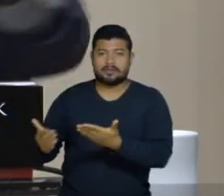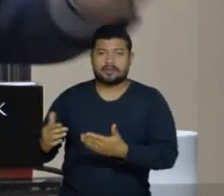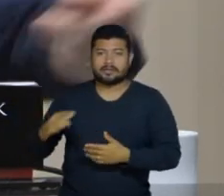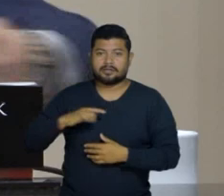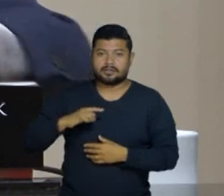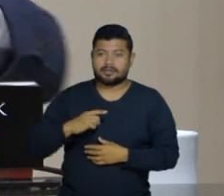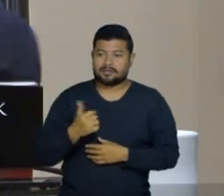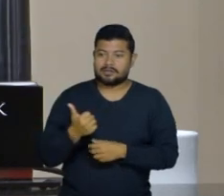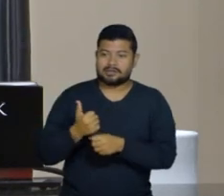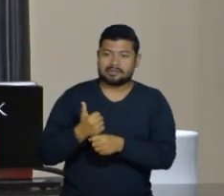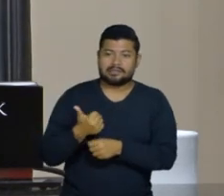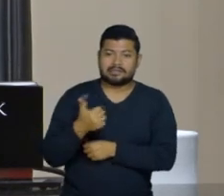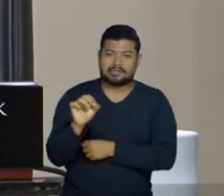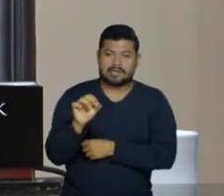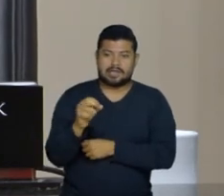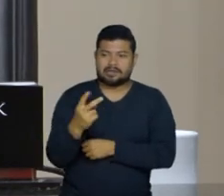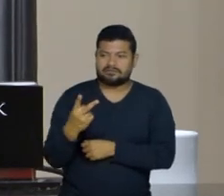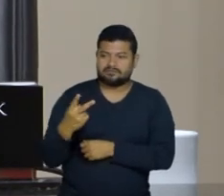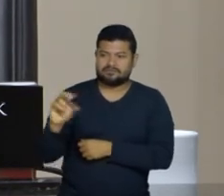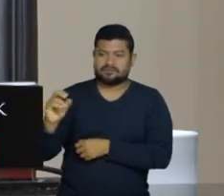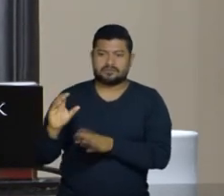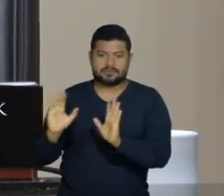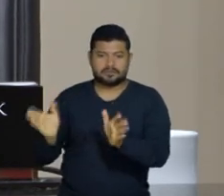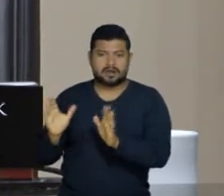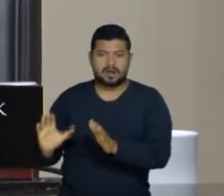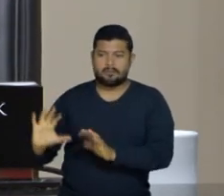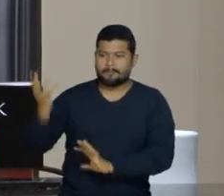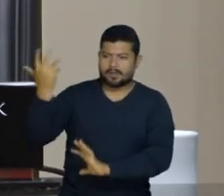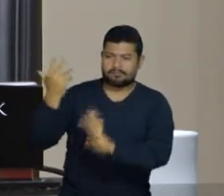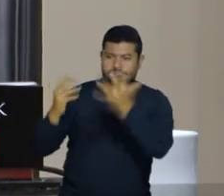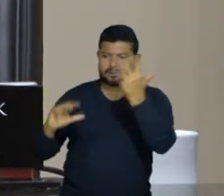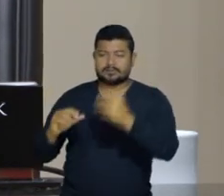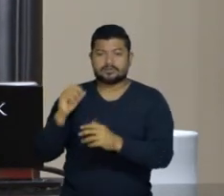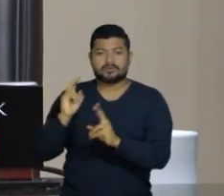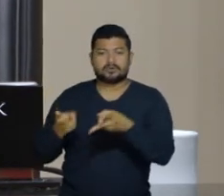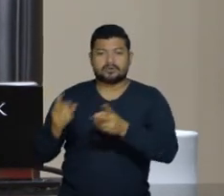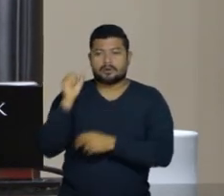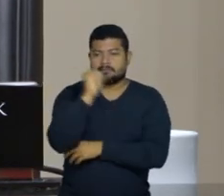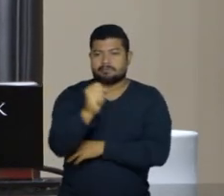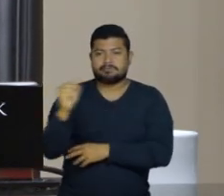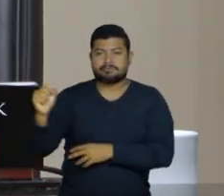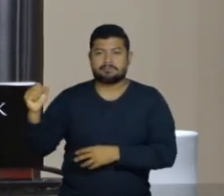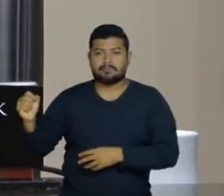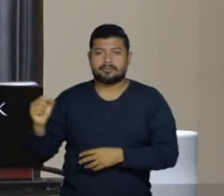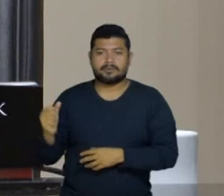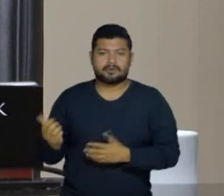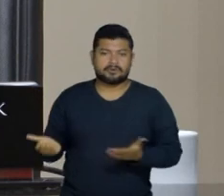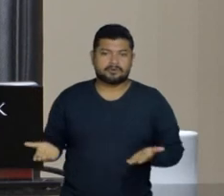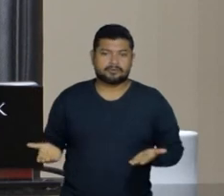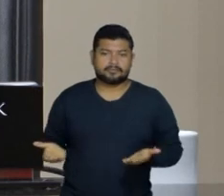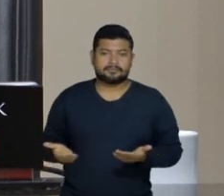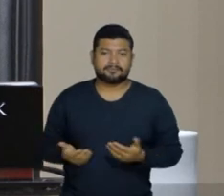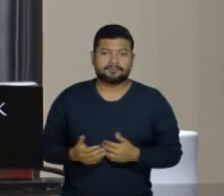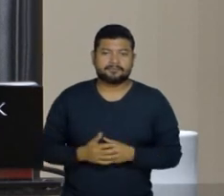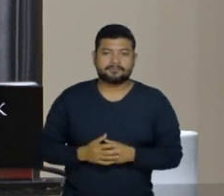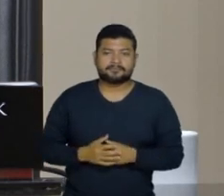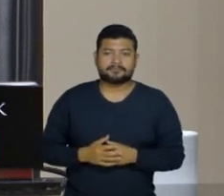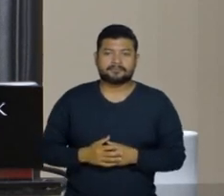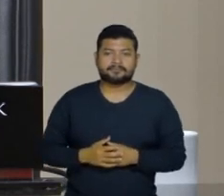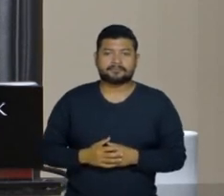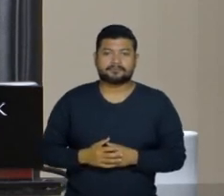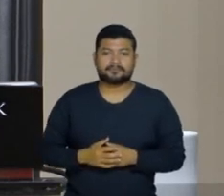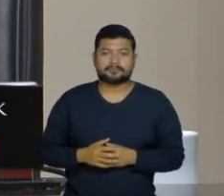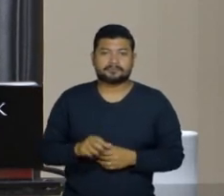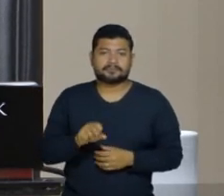20 passagens e que continua matando. Fosse pelo